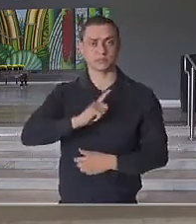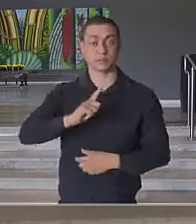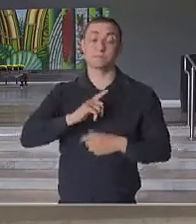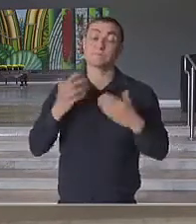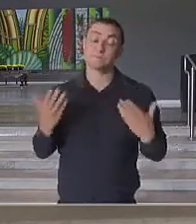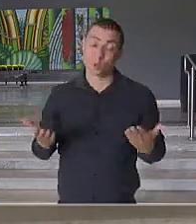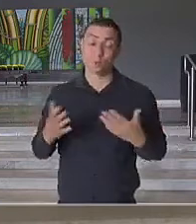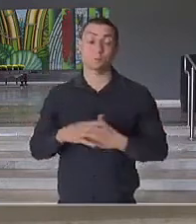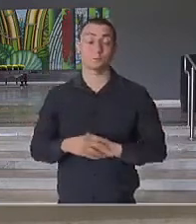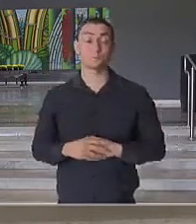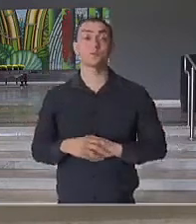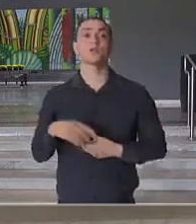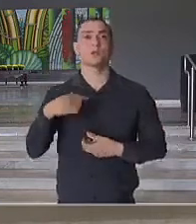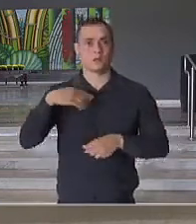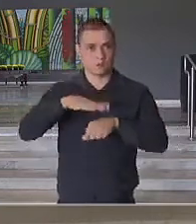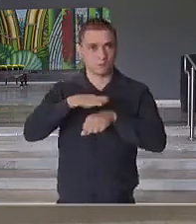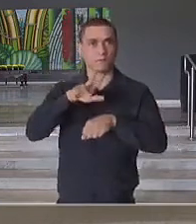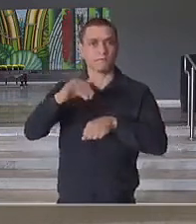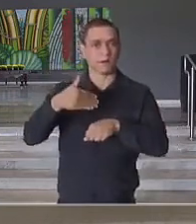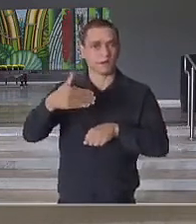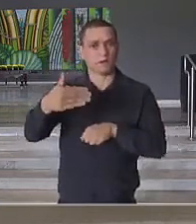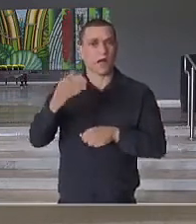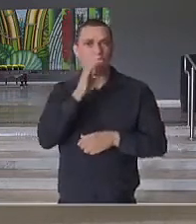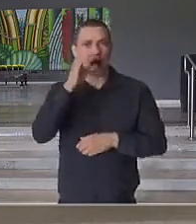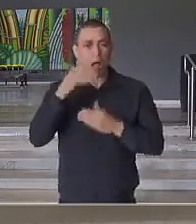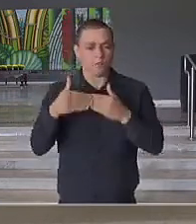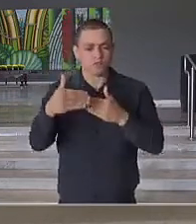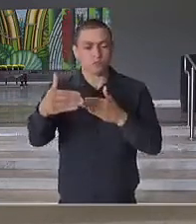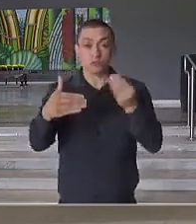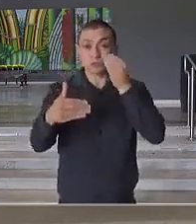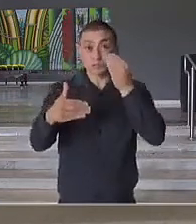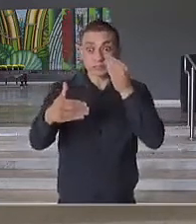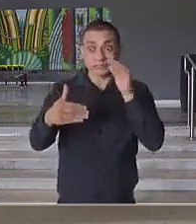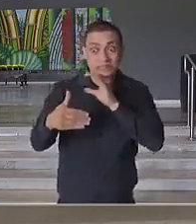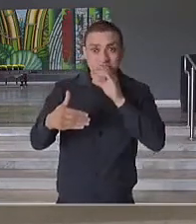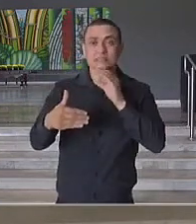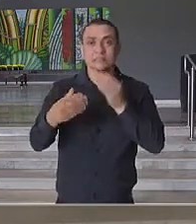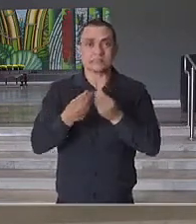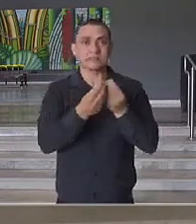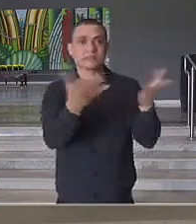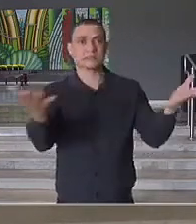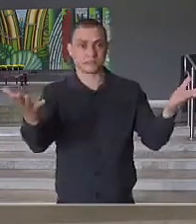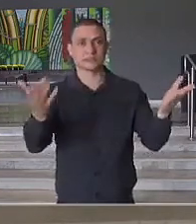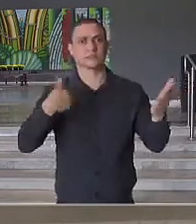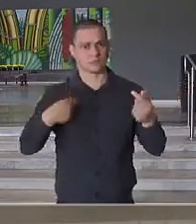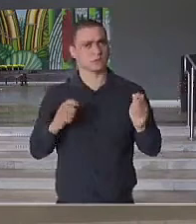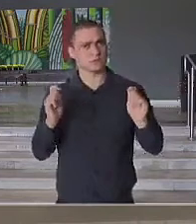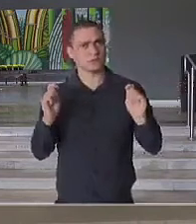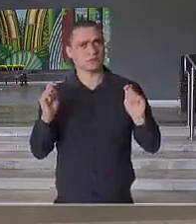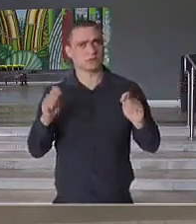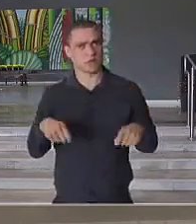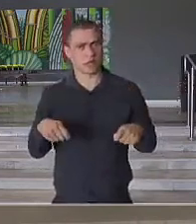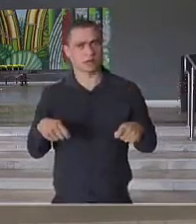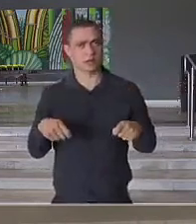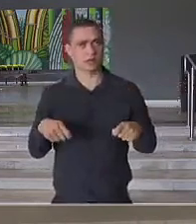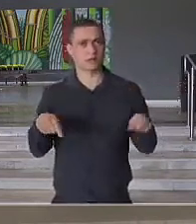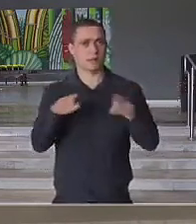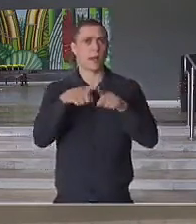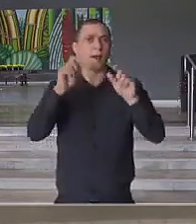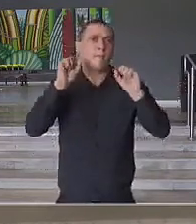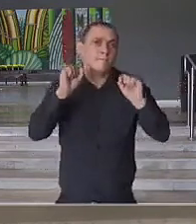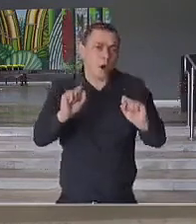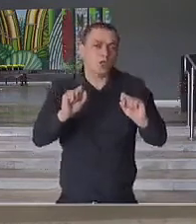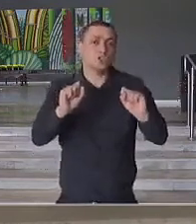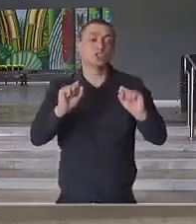Então, nós faremos da forma mais breve que assim for, nós temos essa condição, nós temos essa